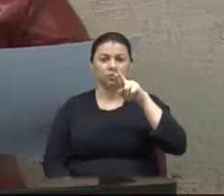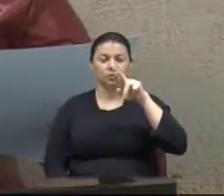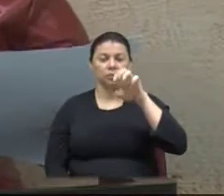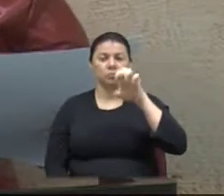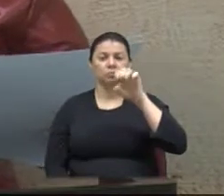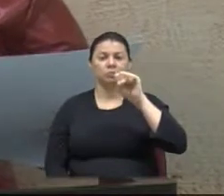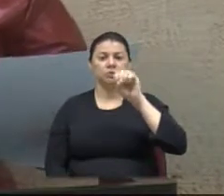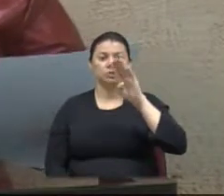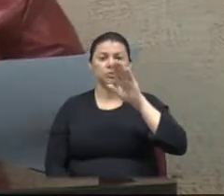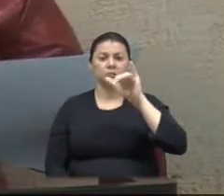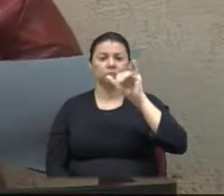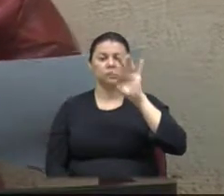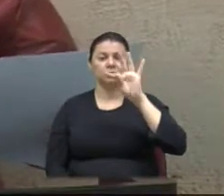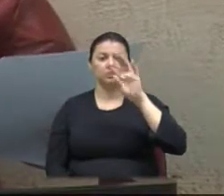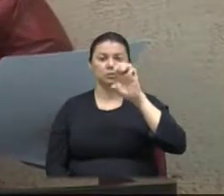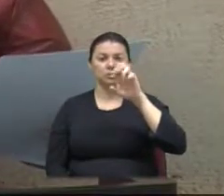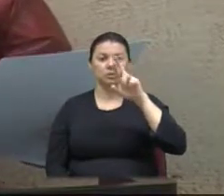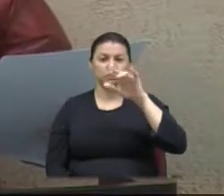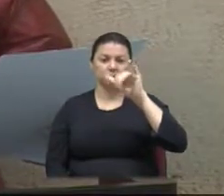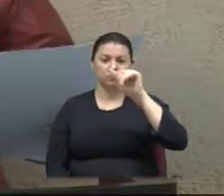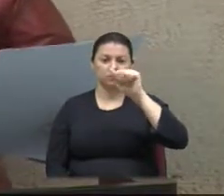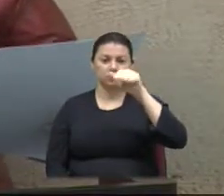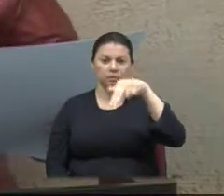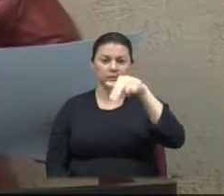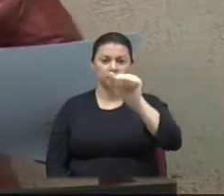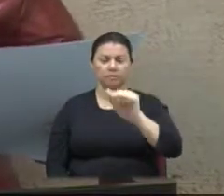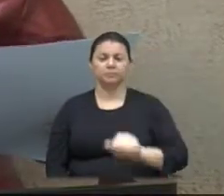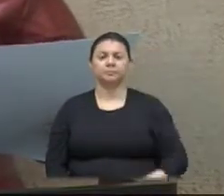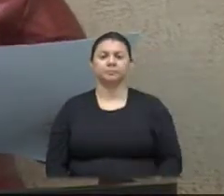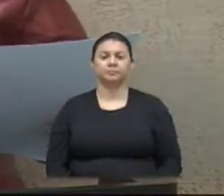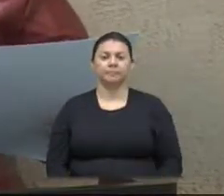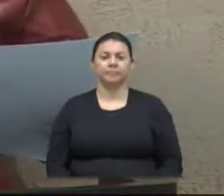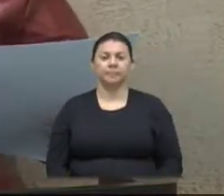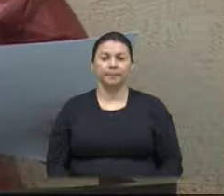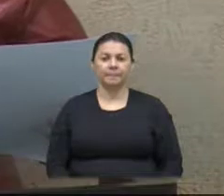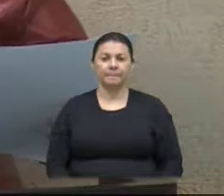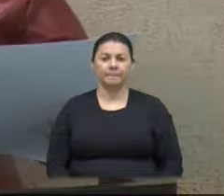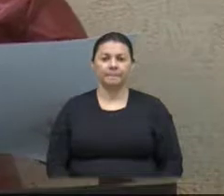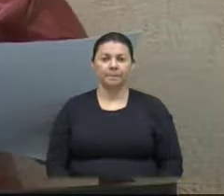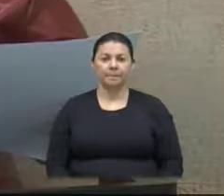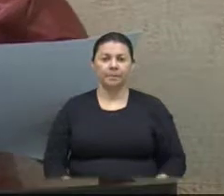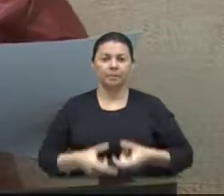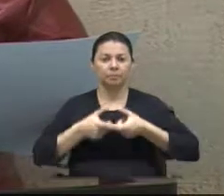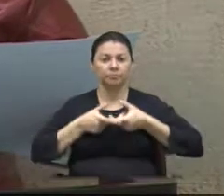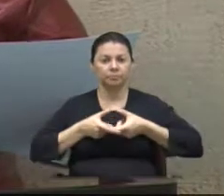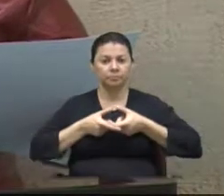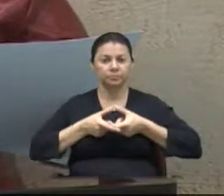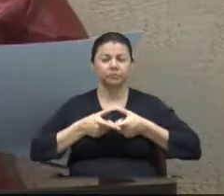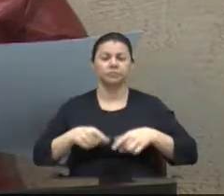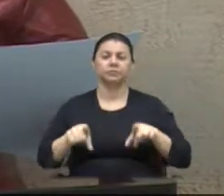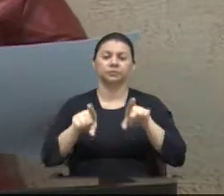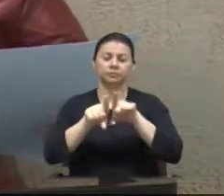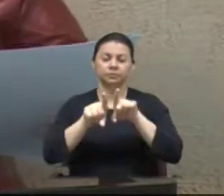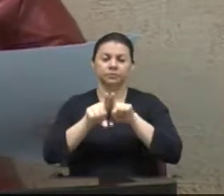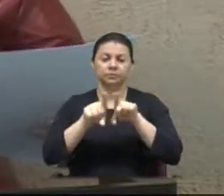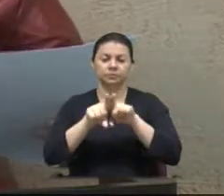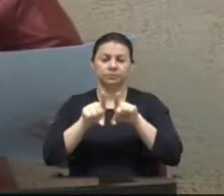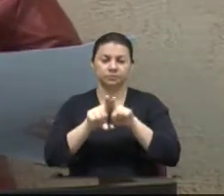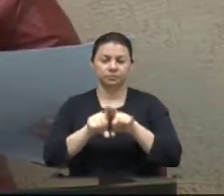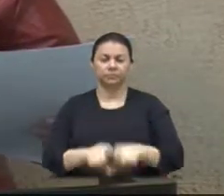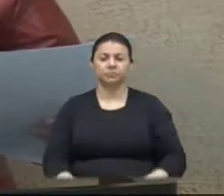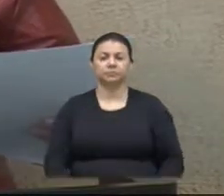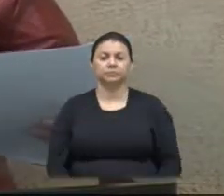concedido diploma de gratidão da cidade de limeira ea medalha de mérito 15 de setembro a ordem tatuibi a igreja presbiteriana